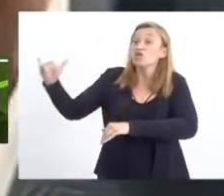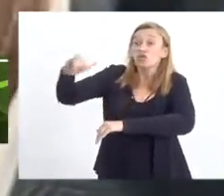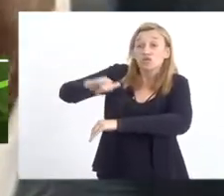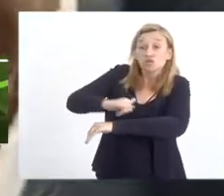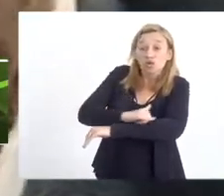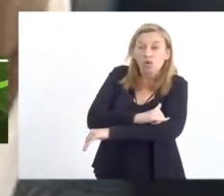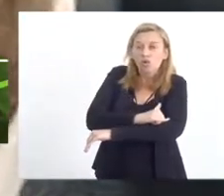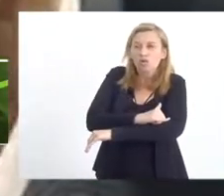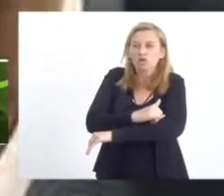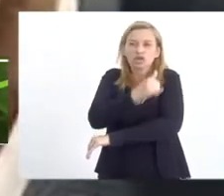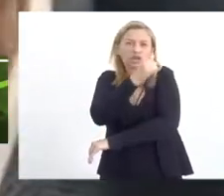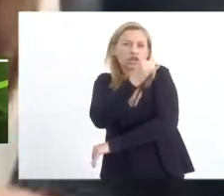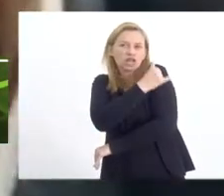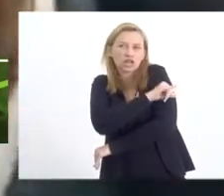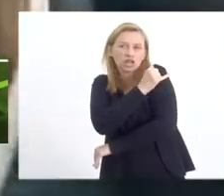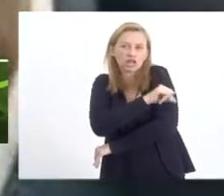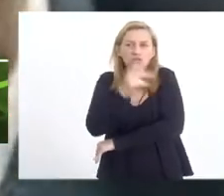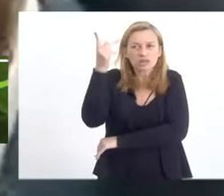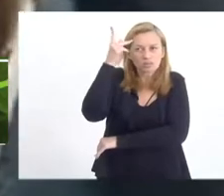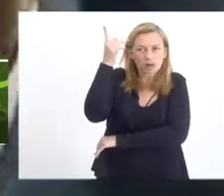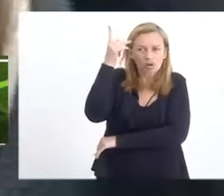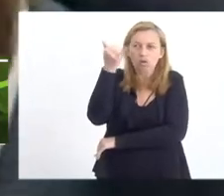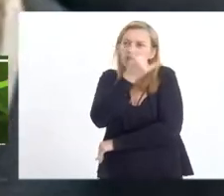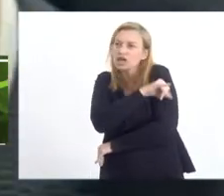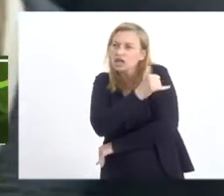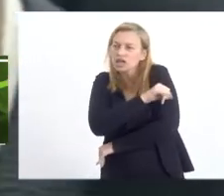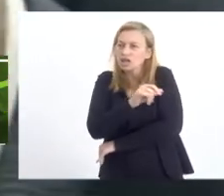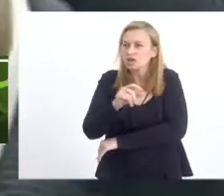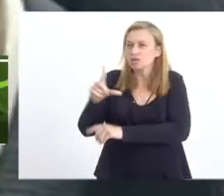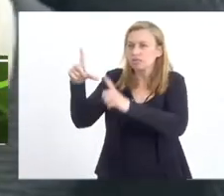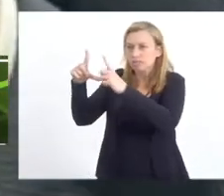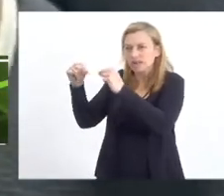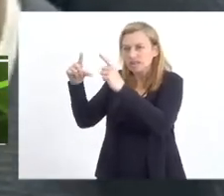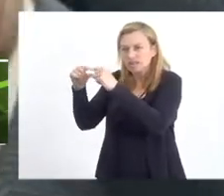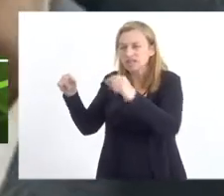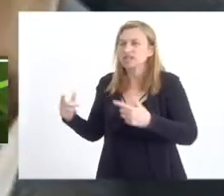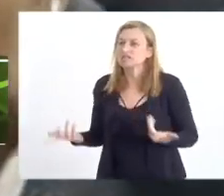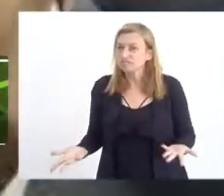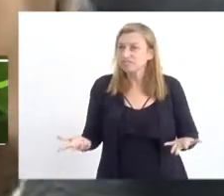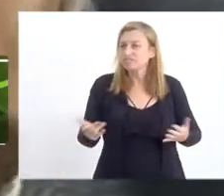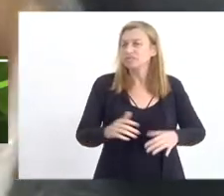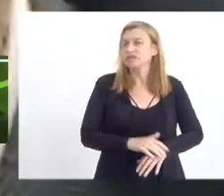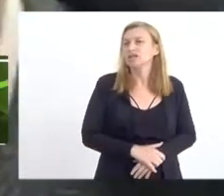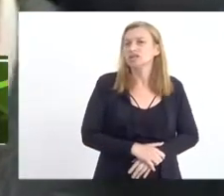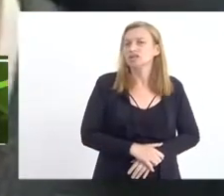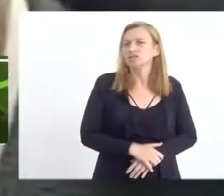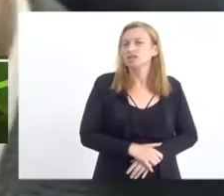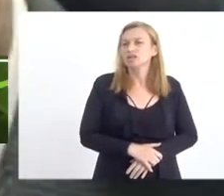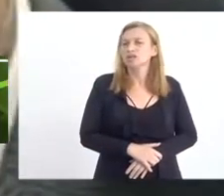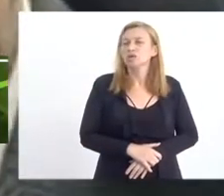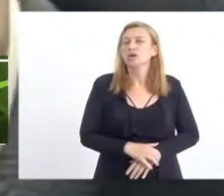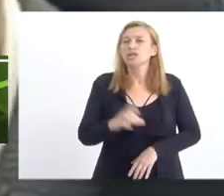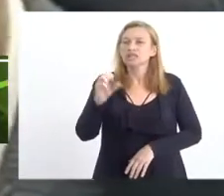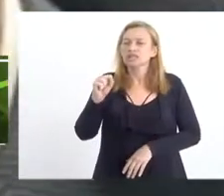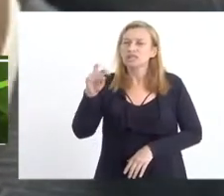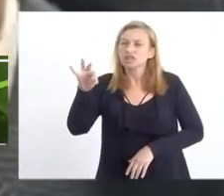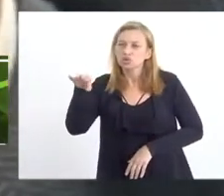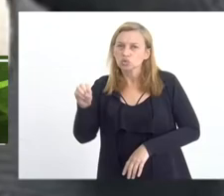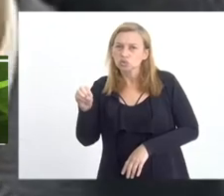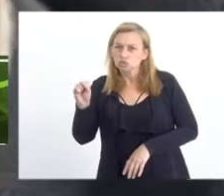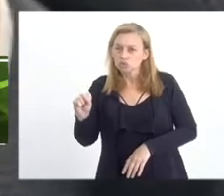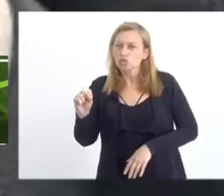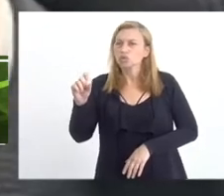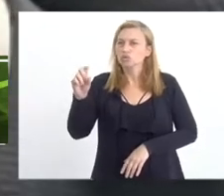aérea Rio-São Paulo, Rio-Belo Horizonte, Rio-Brasília e aviação regional. Colocando o Santos Dumont de volta